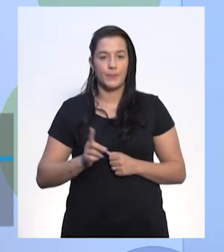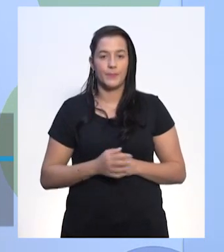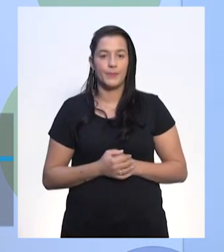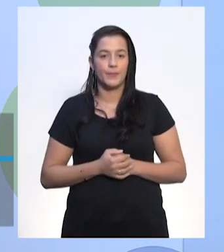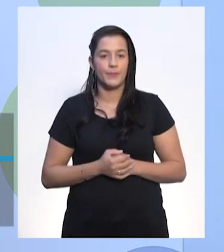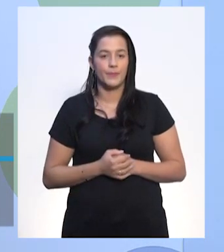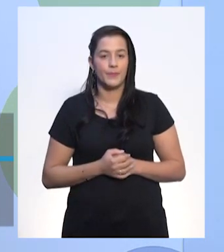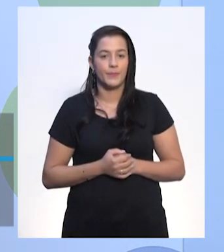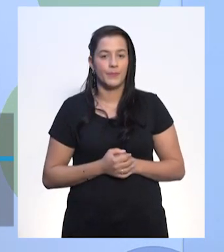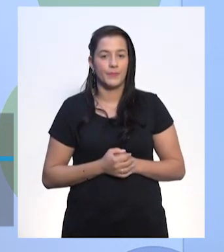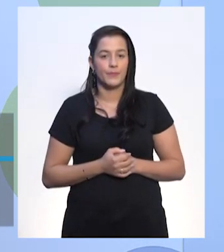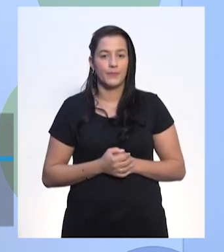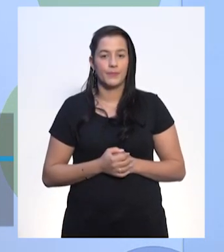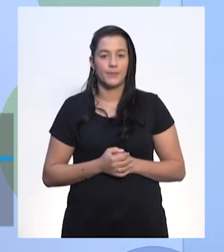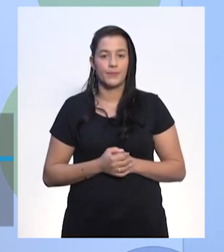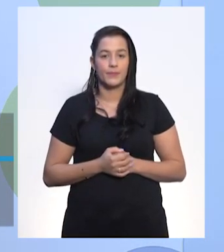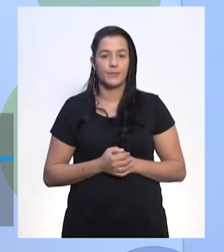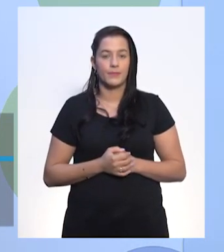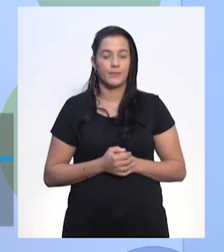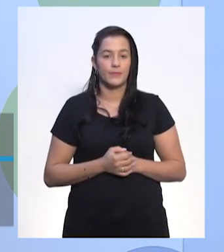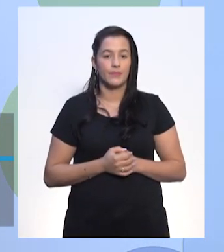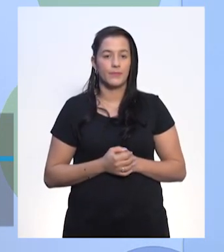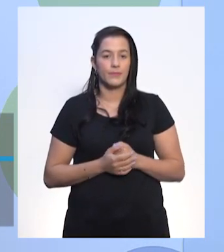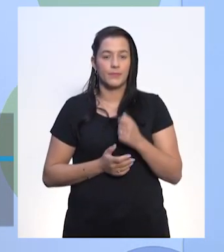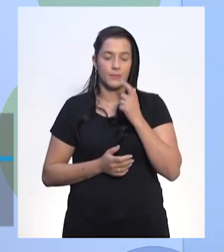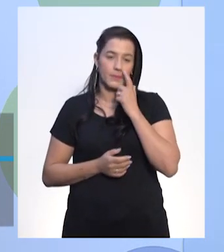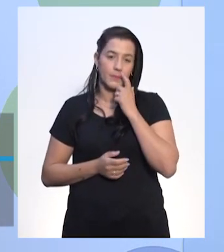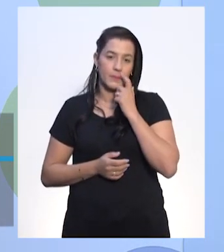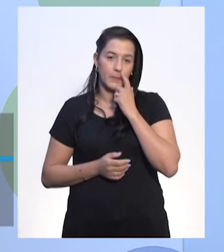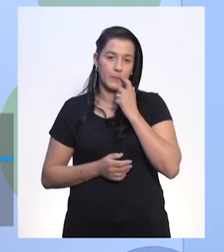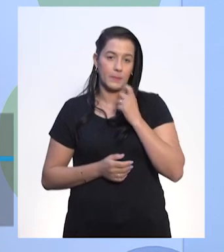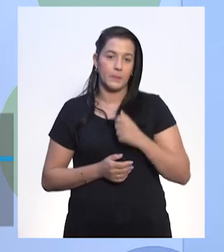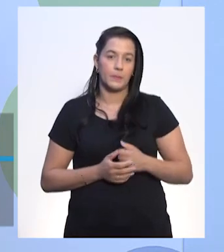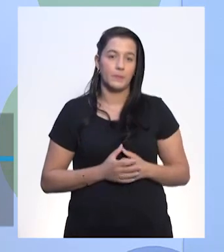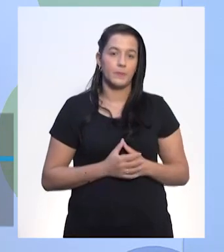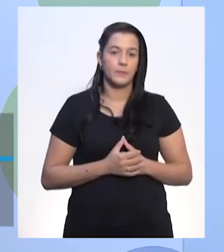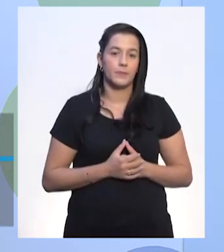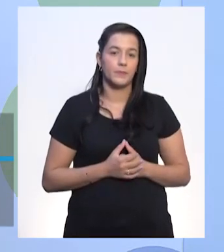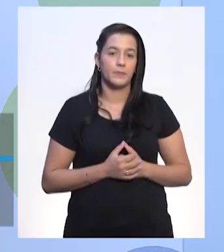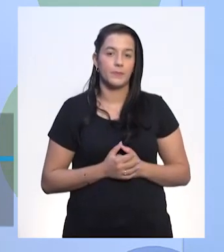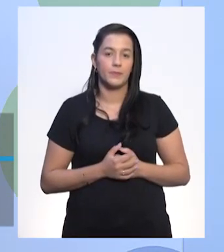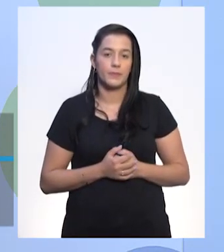casa tem. dele. Ok, temos que contar com essas respostas também. Ok?